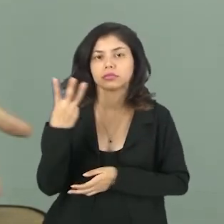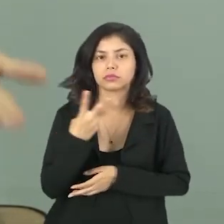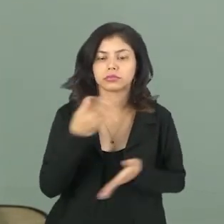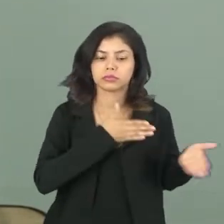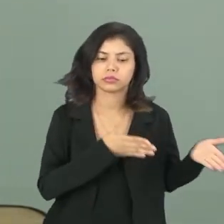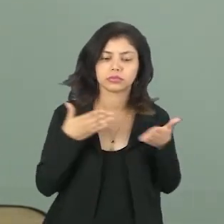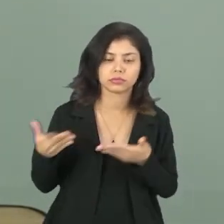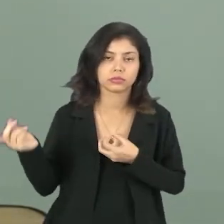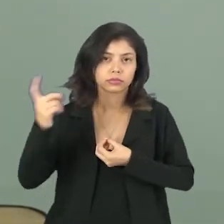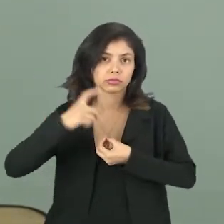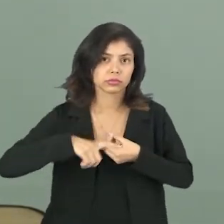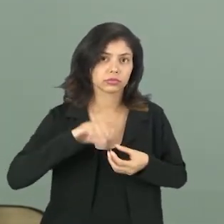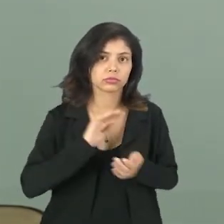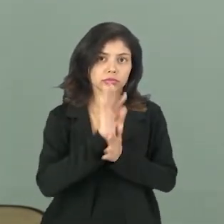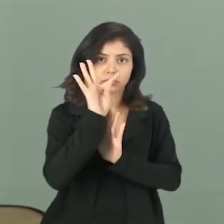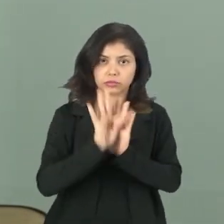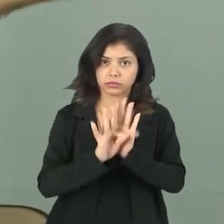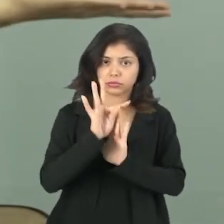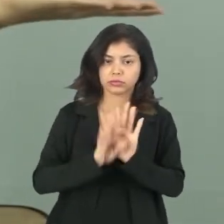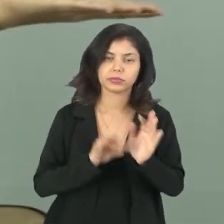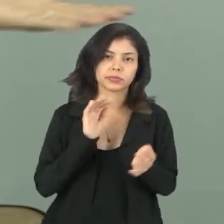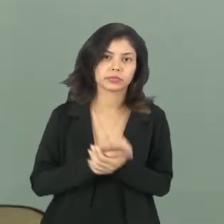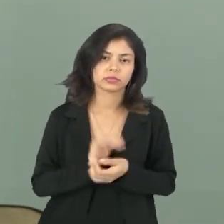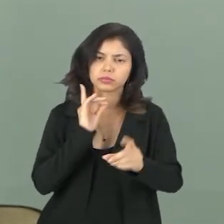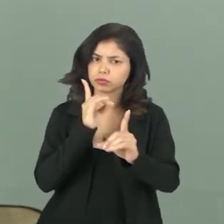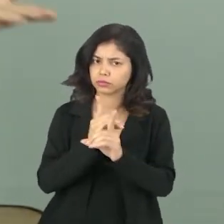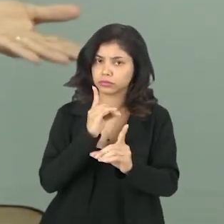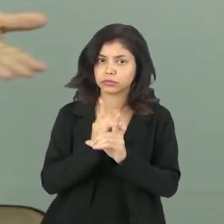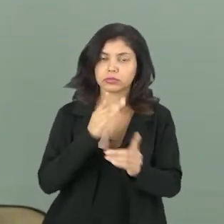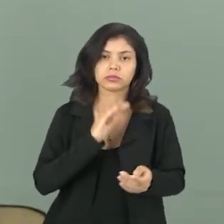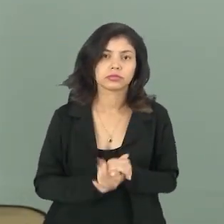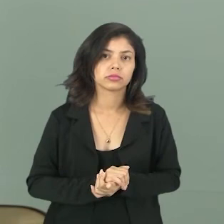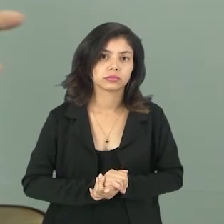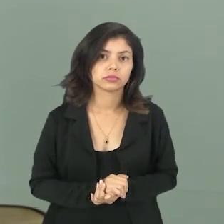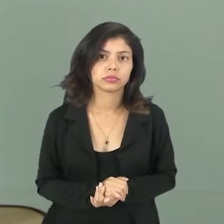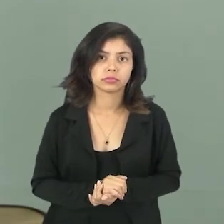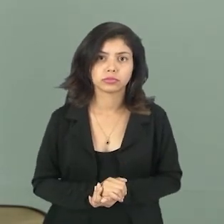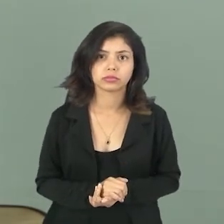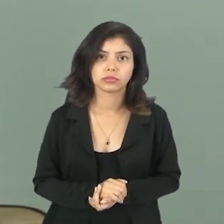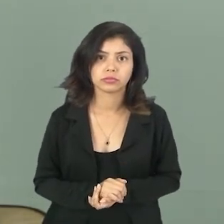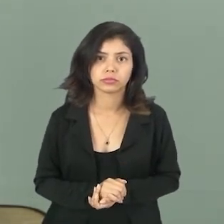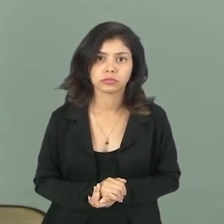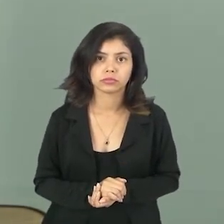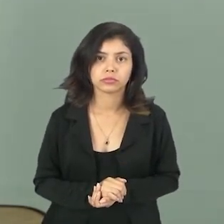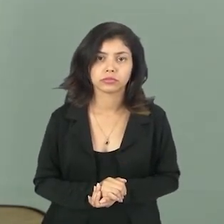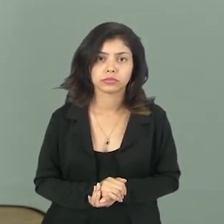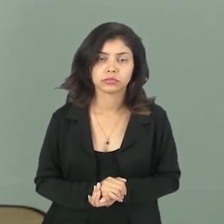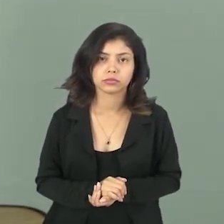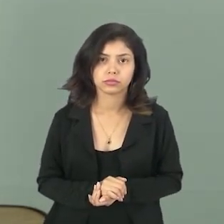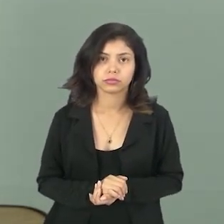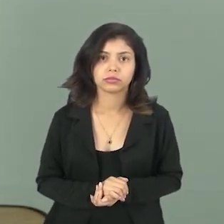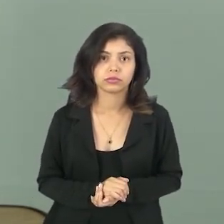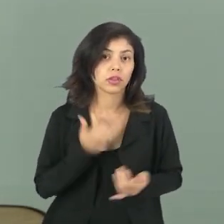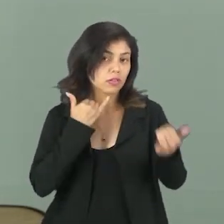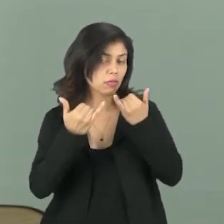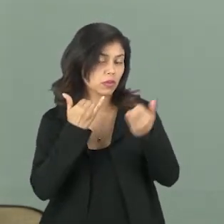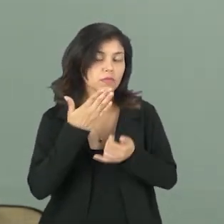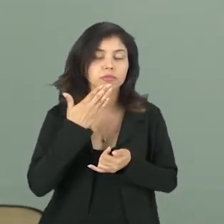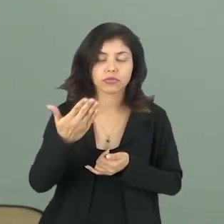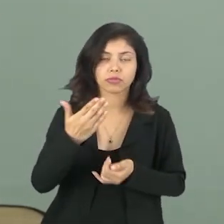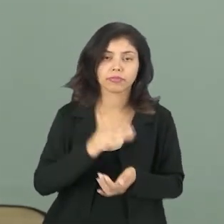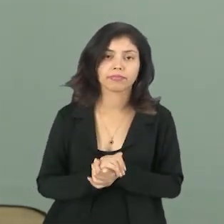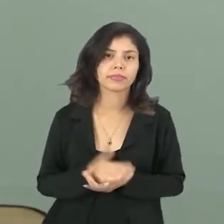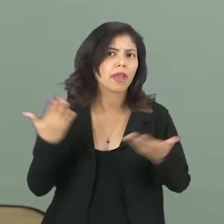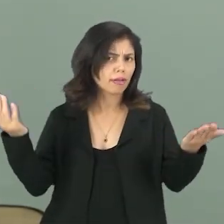terceiro passo Voltamos ao texto e achamos na identificamos grifamos ali sublinhamos as informações